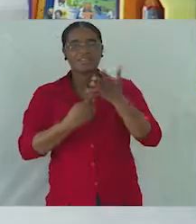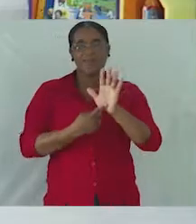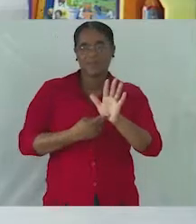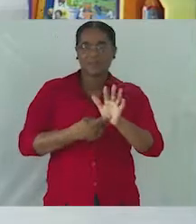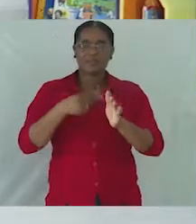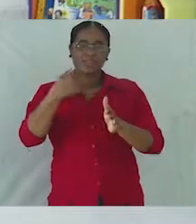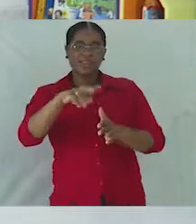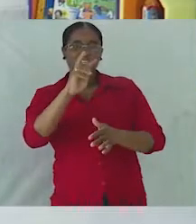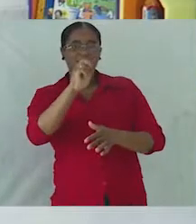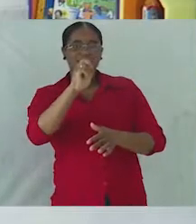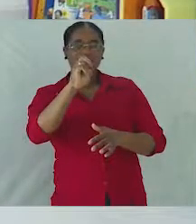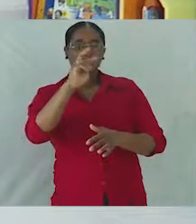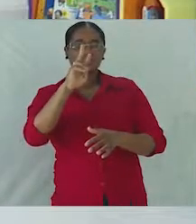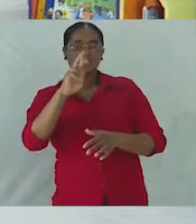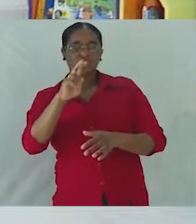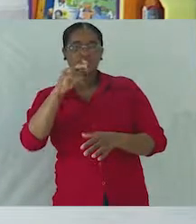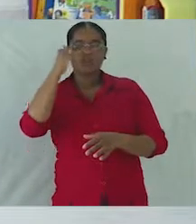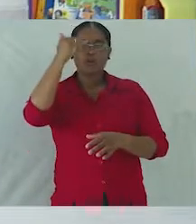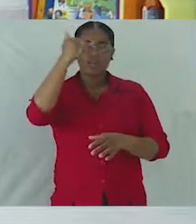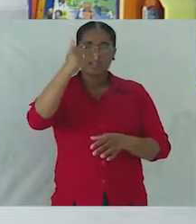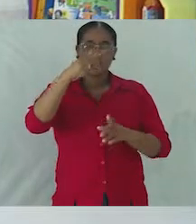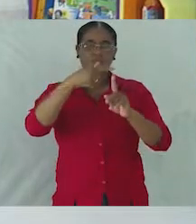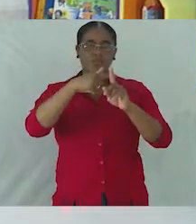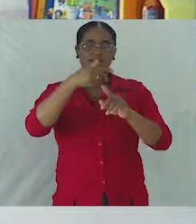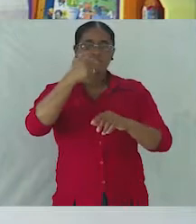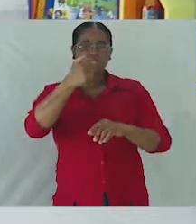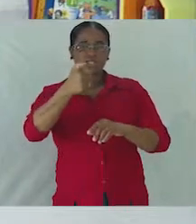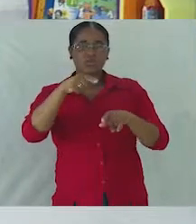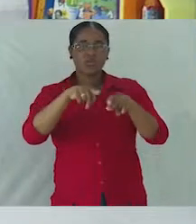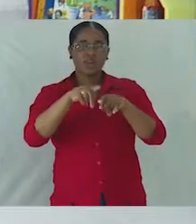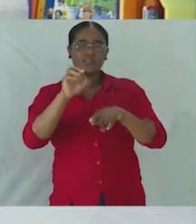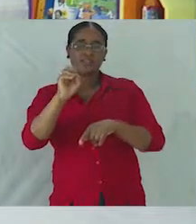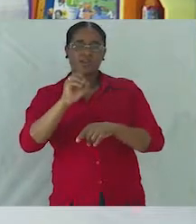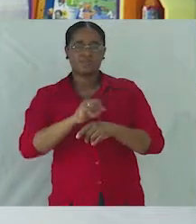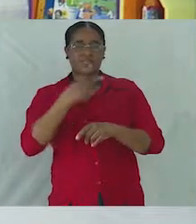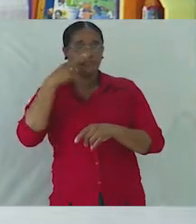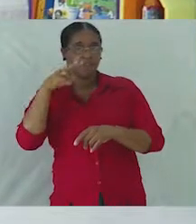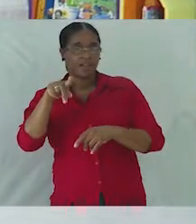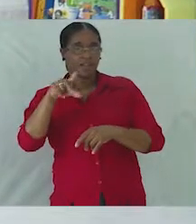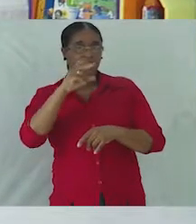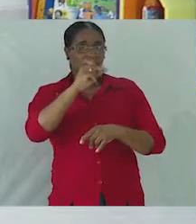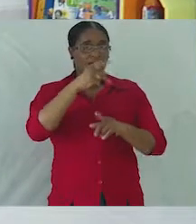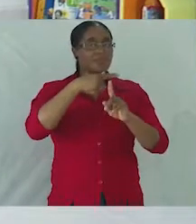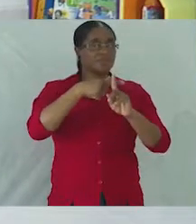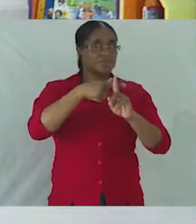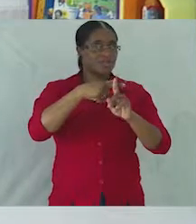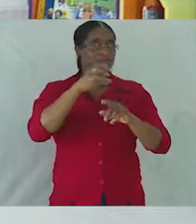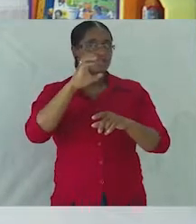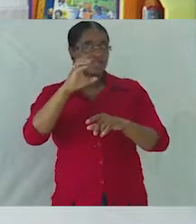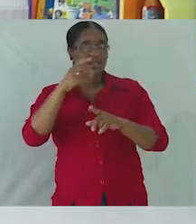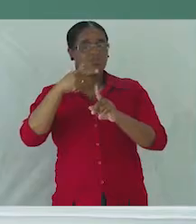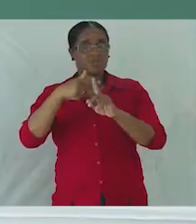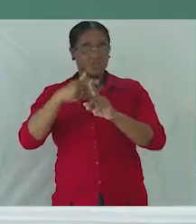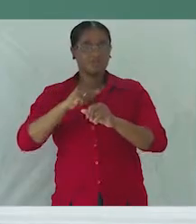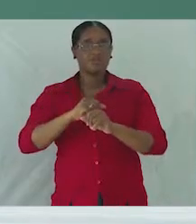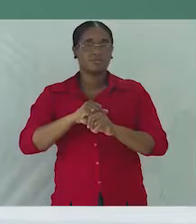pôr 3x² mais 5 igual a 0. Reparem, o A é positivo e o C é